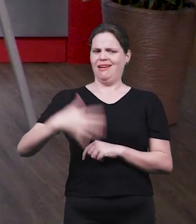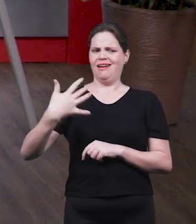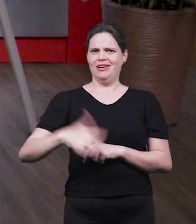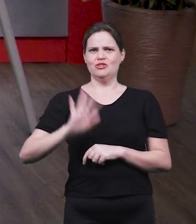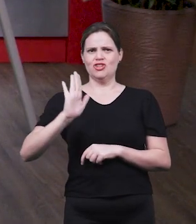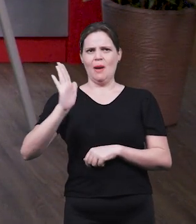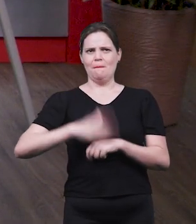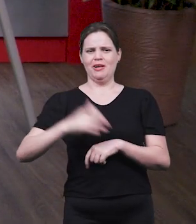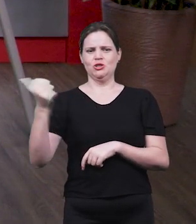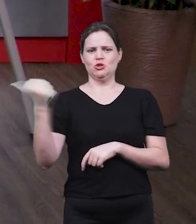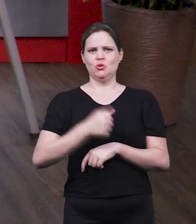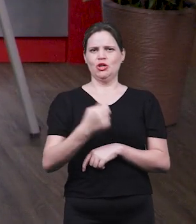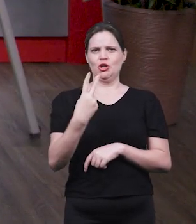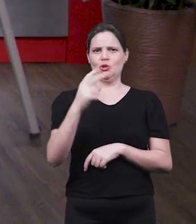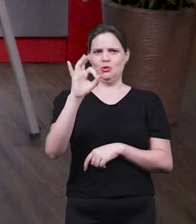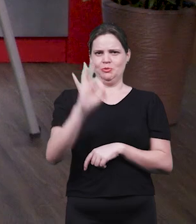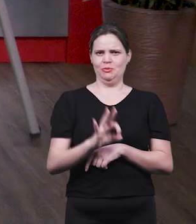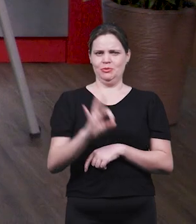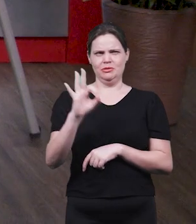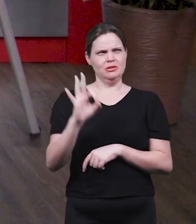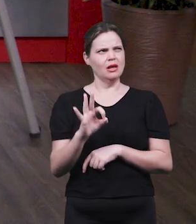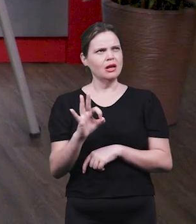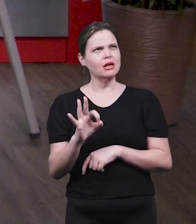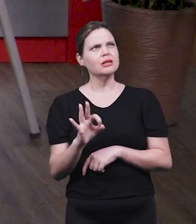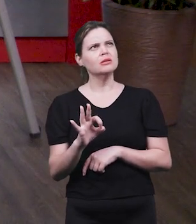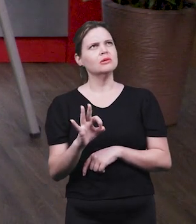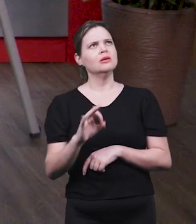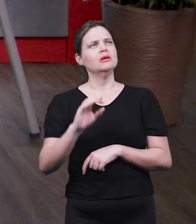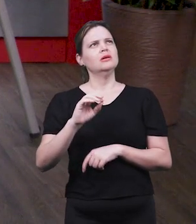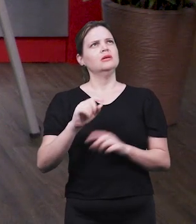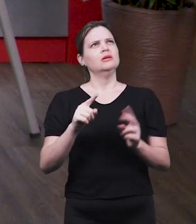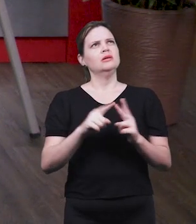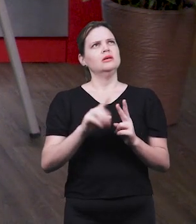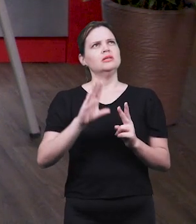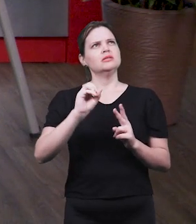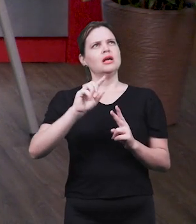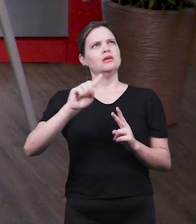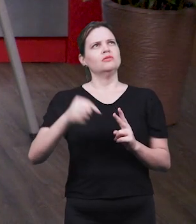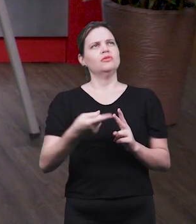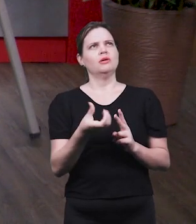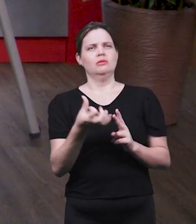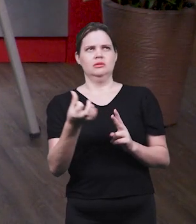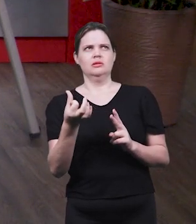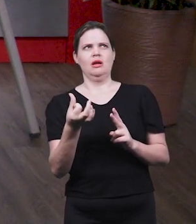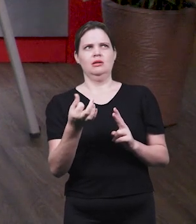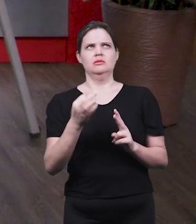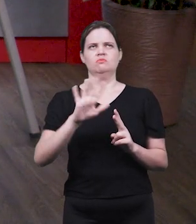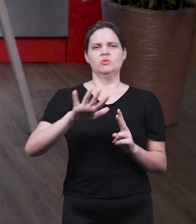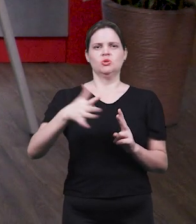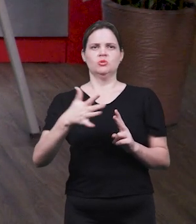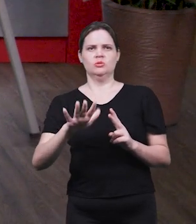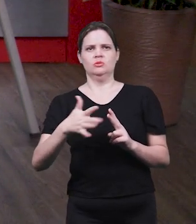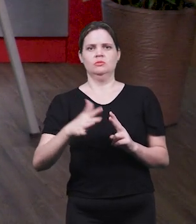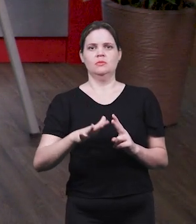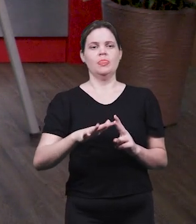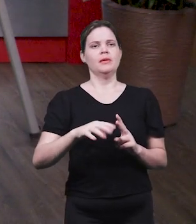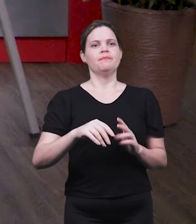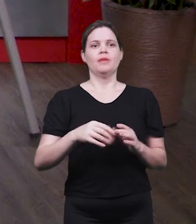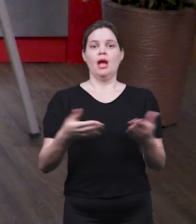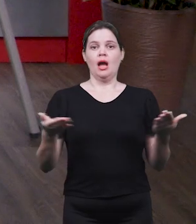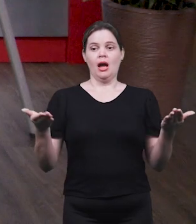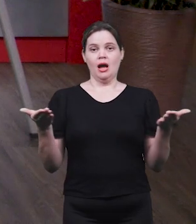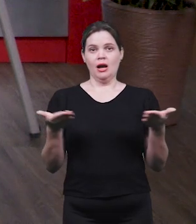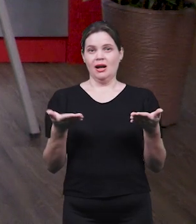2% na ocupação e 0,6% no aforamento, a taxa anual. Já foi